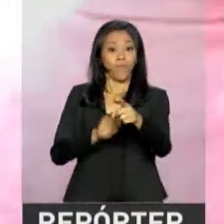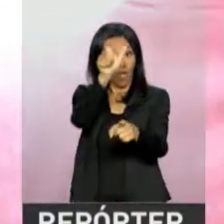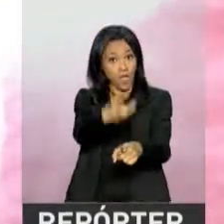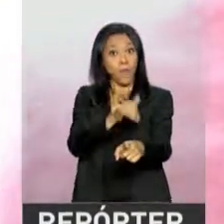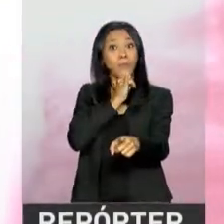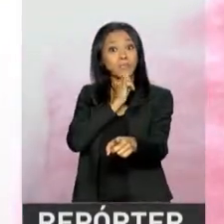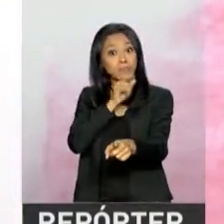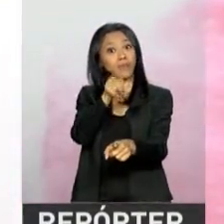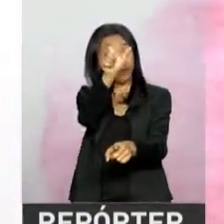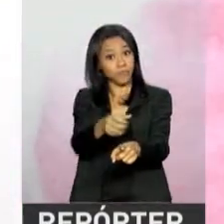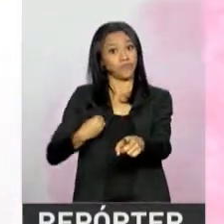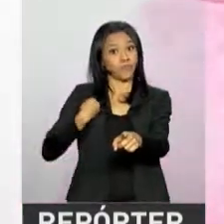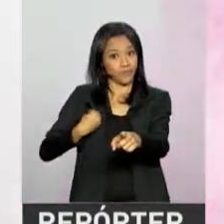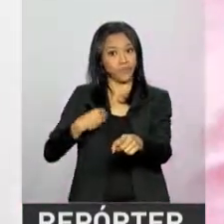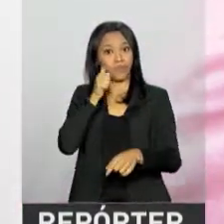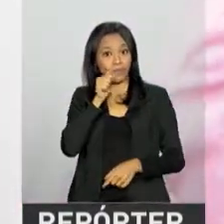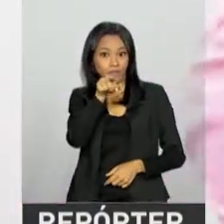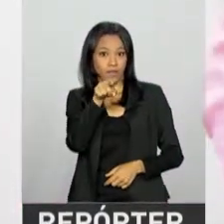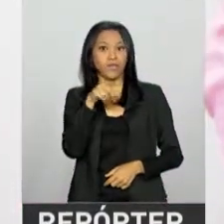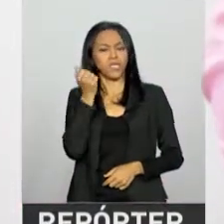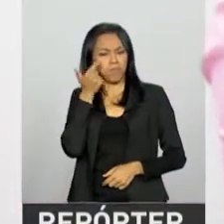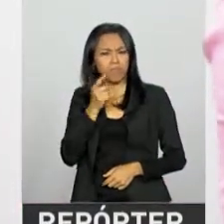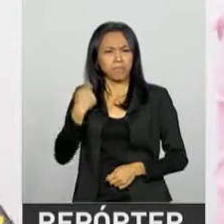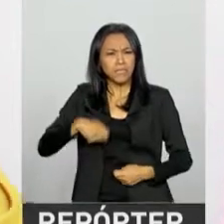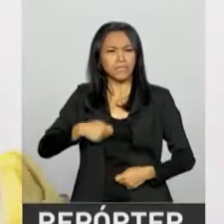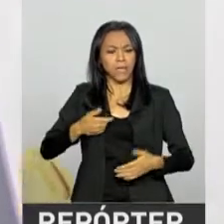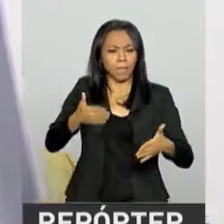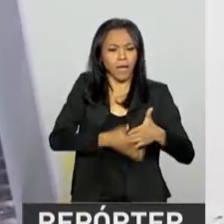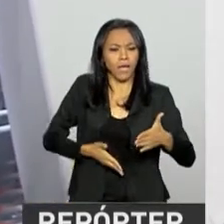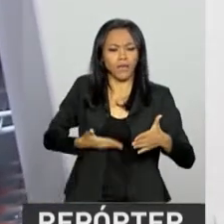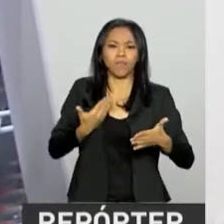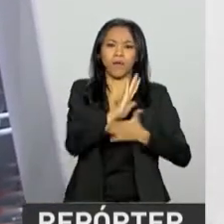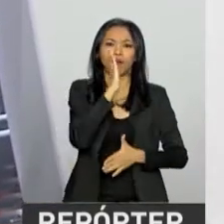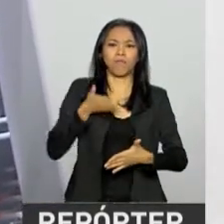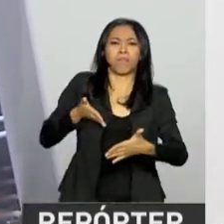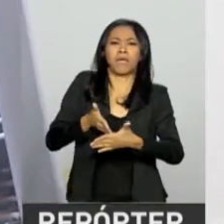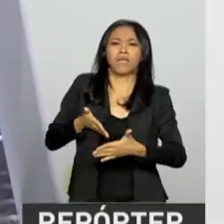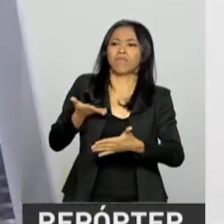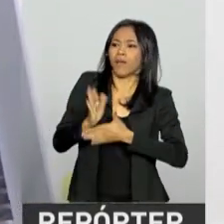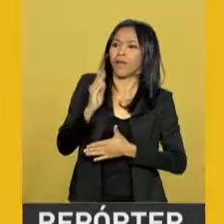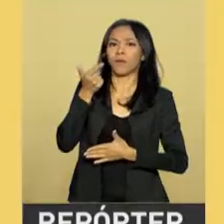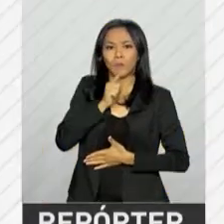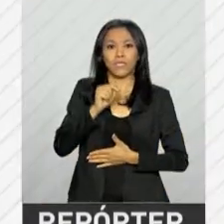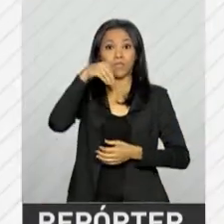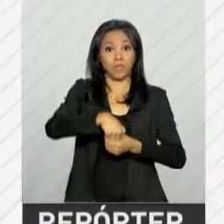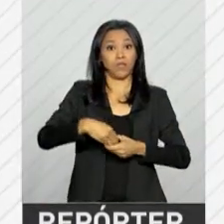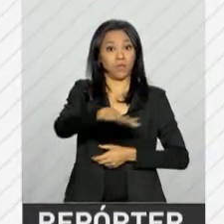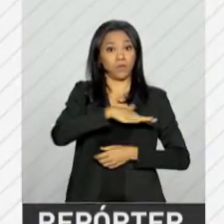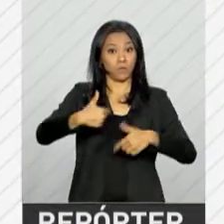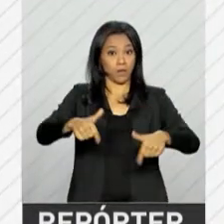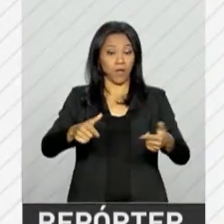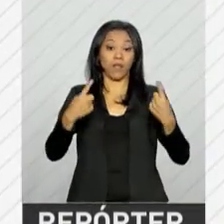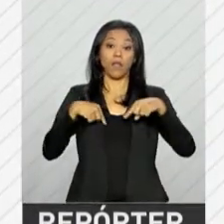exemplo de como mulheres muitas vezes têm que superar mais barreiras do que os homens no mercado de trabalho segundo o ibge é